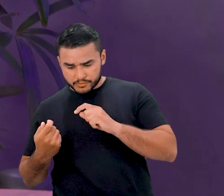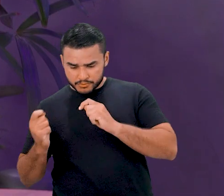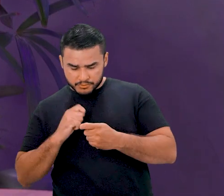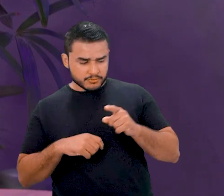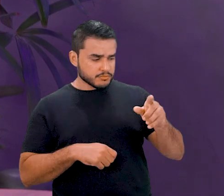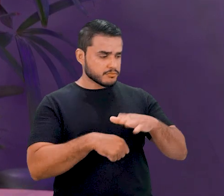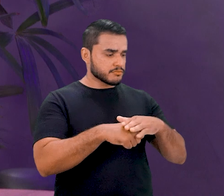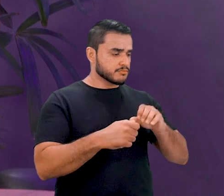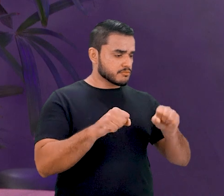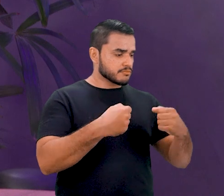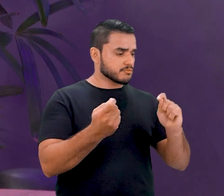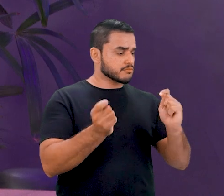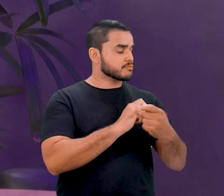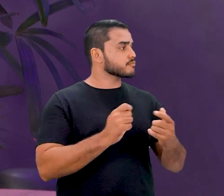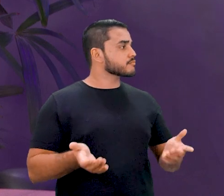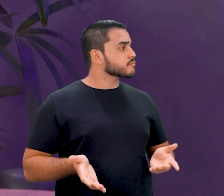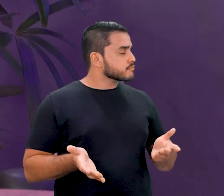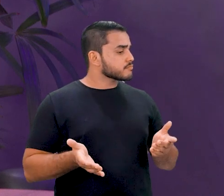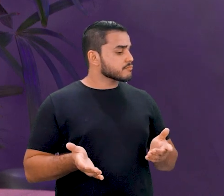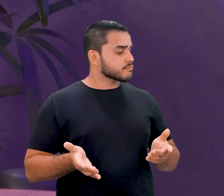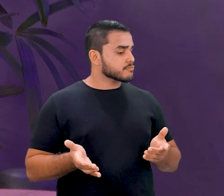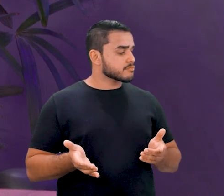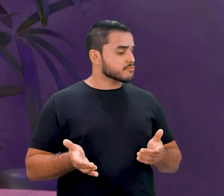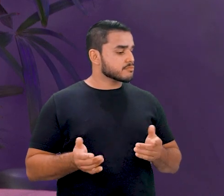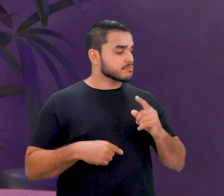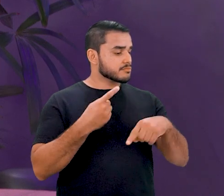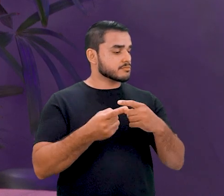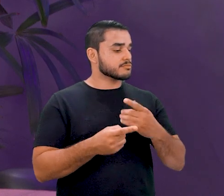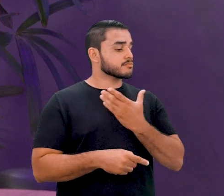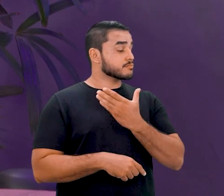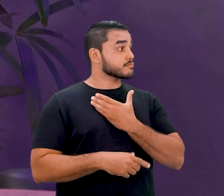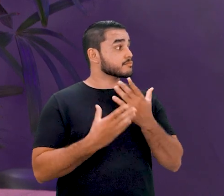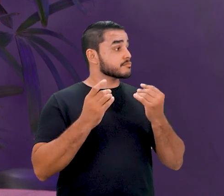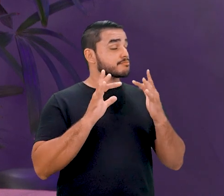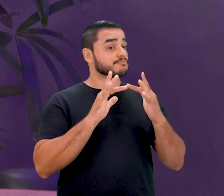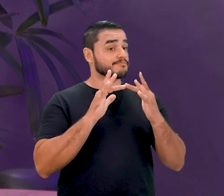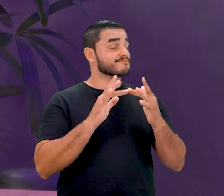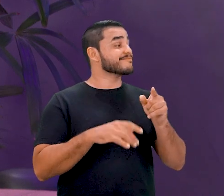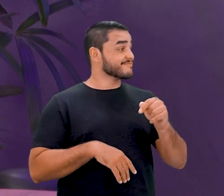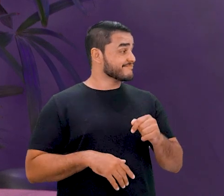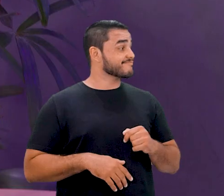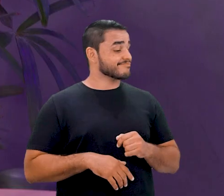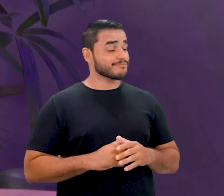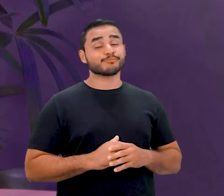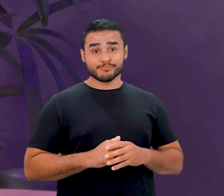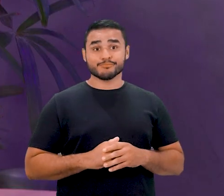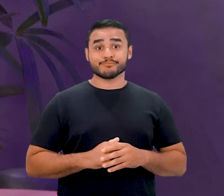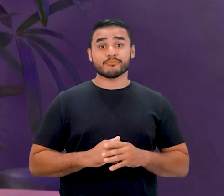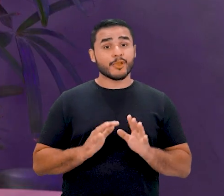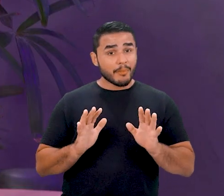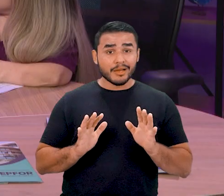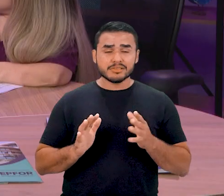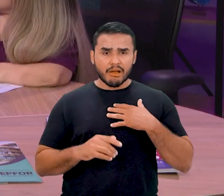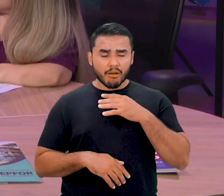jeito. Simples. E eu acho que E a gente se tornou bem amiga depois disso. Foi? Então, eu acho que, assim, infelizmente, às